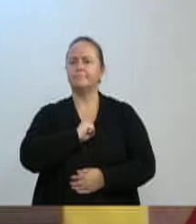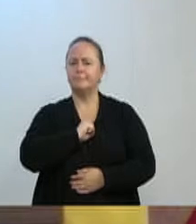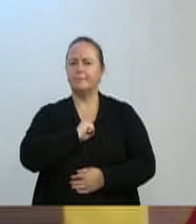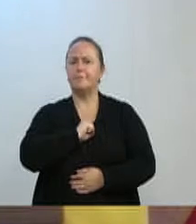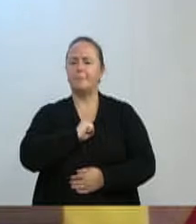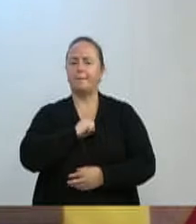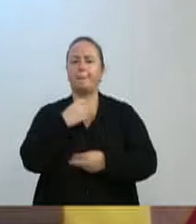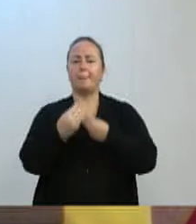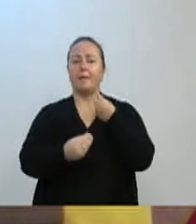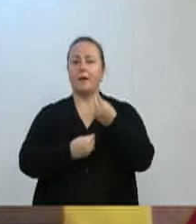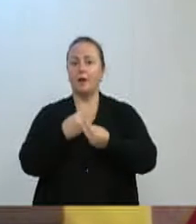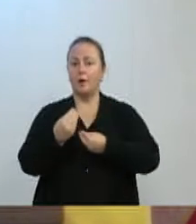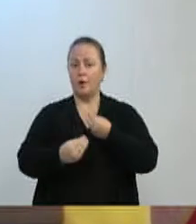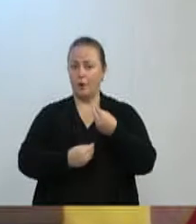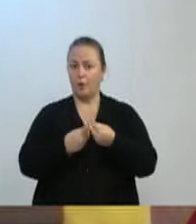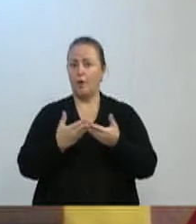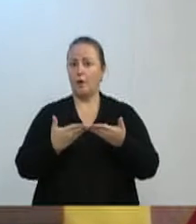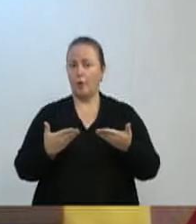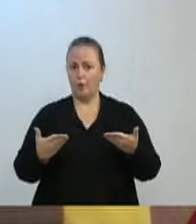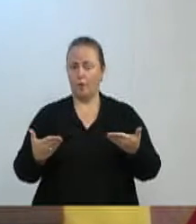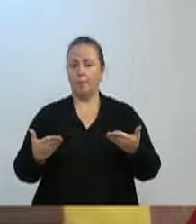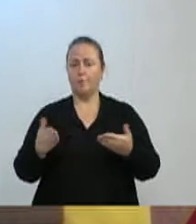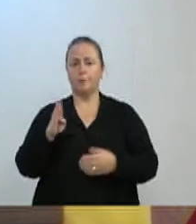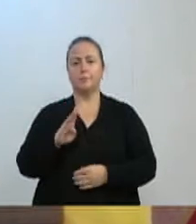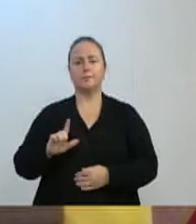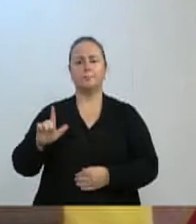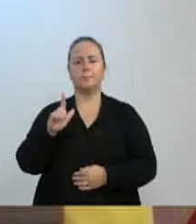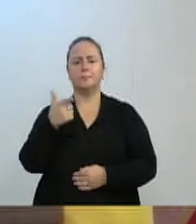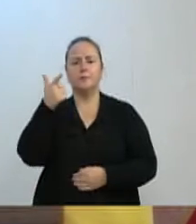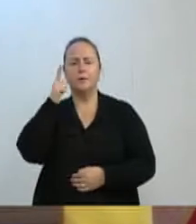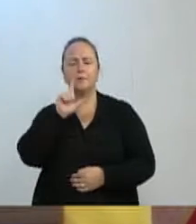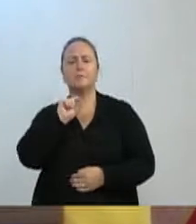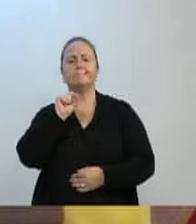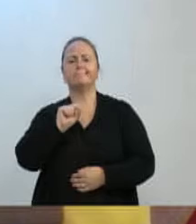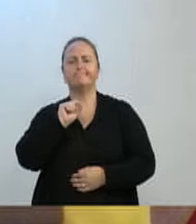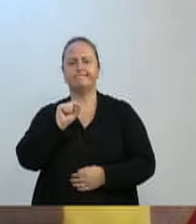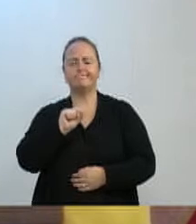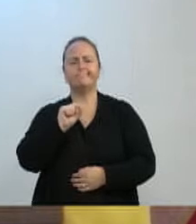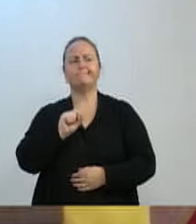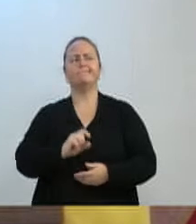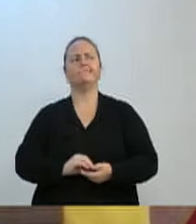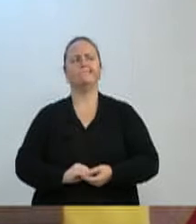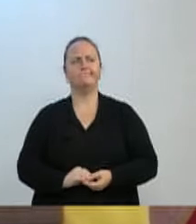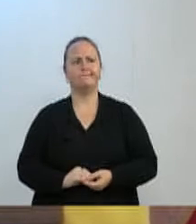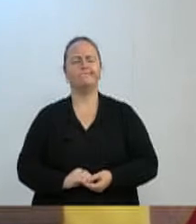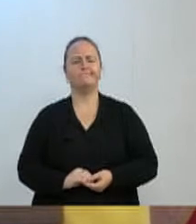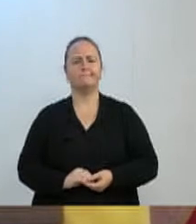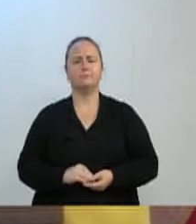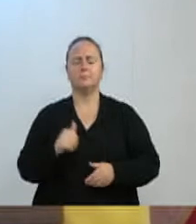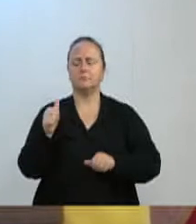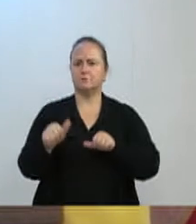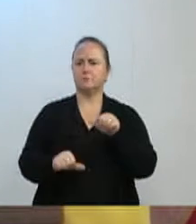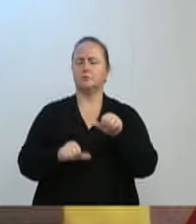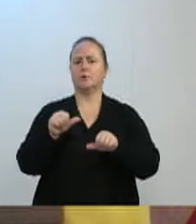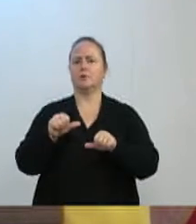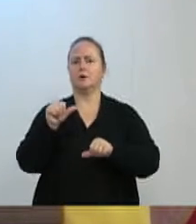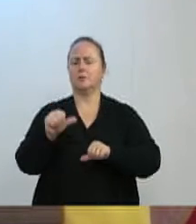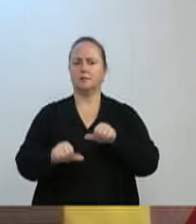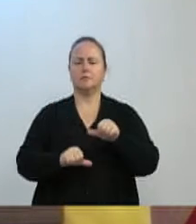Como a cidade consegue absorver toda essa demanda